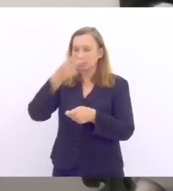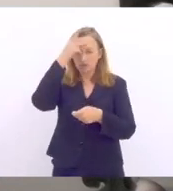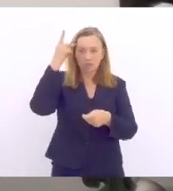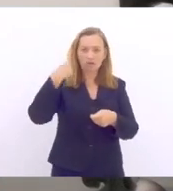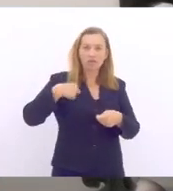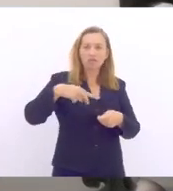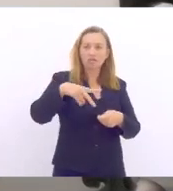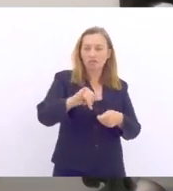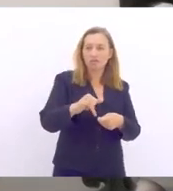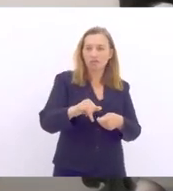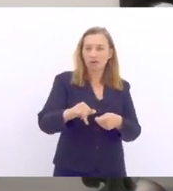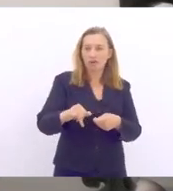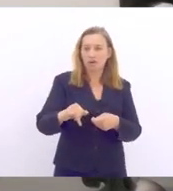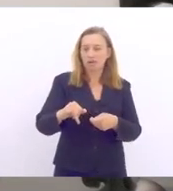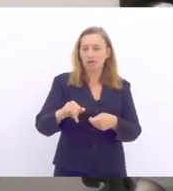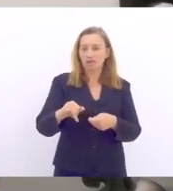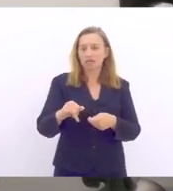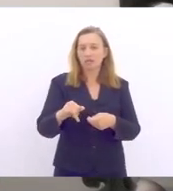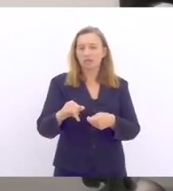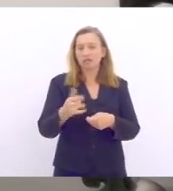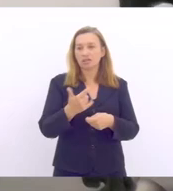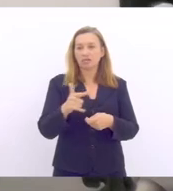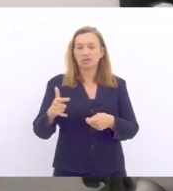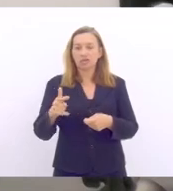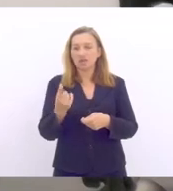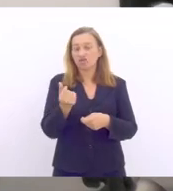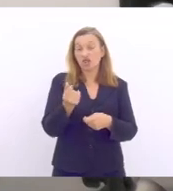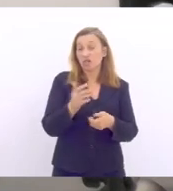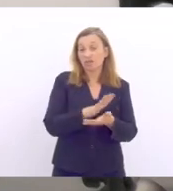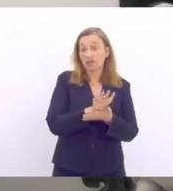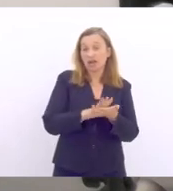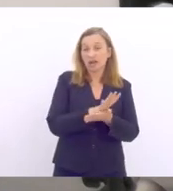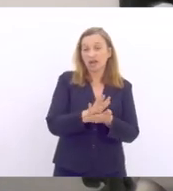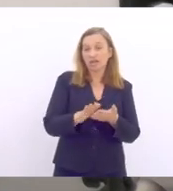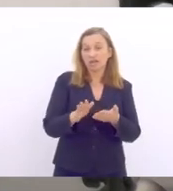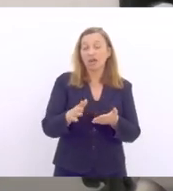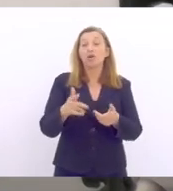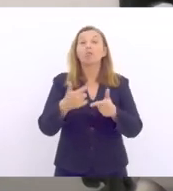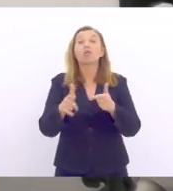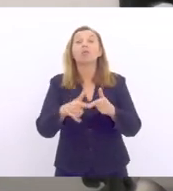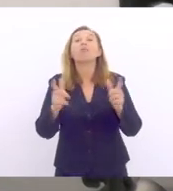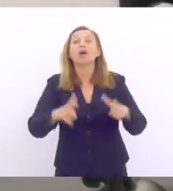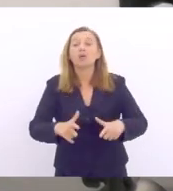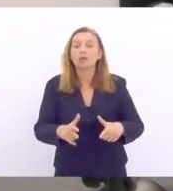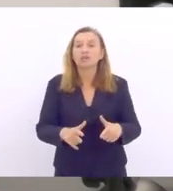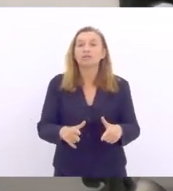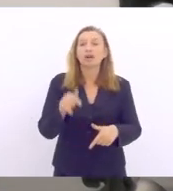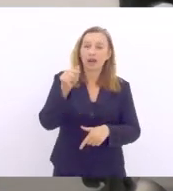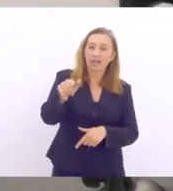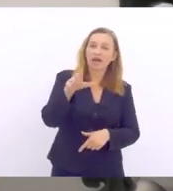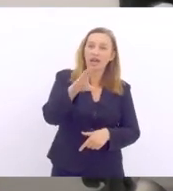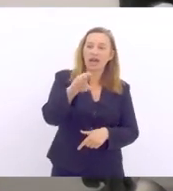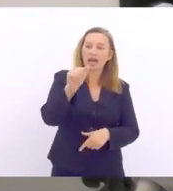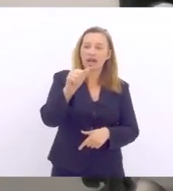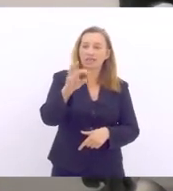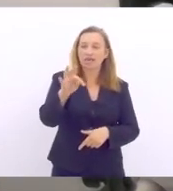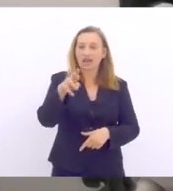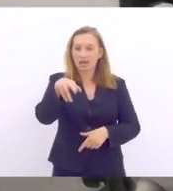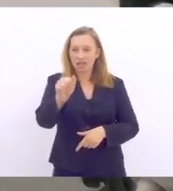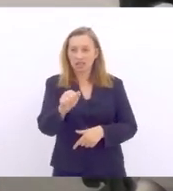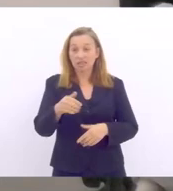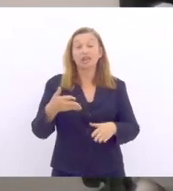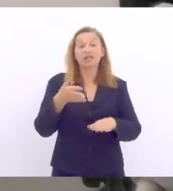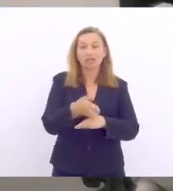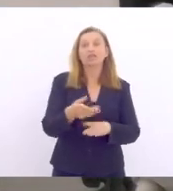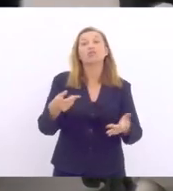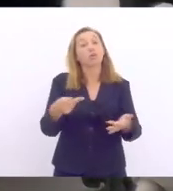vão para o estádio sem estar com o cartão carregado. E aí passa nas barreiras. Aonde esse problema vai estourar? Lá na catraca, na entrada do estádio. Foi